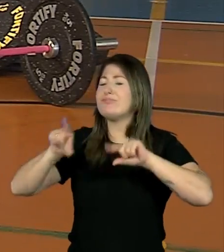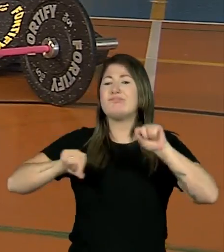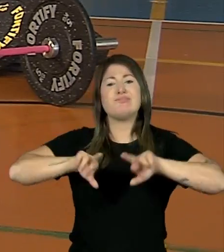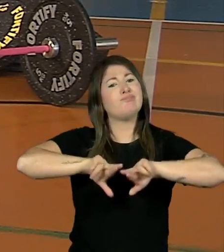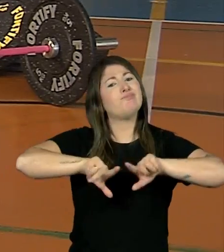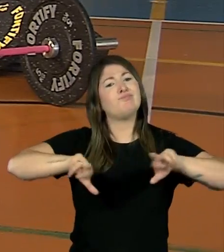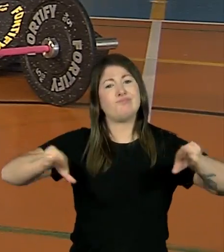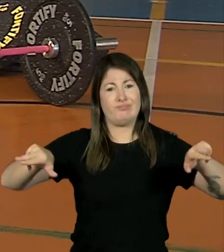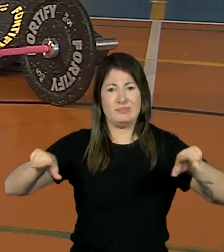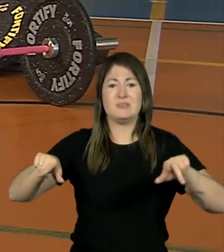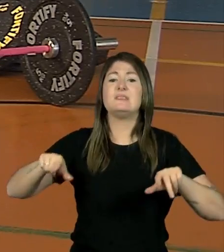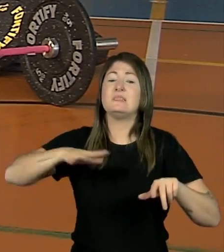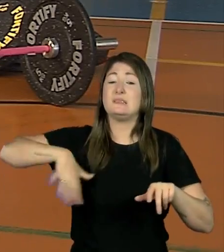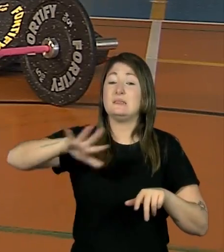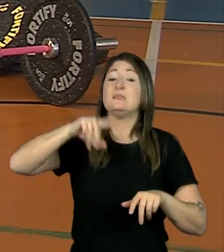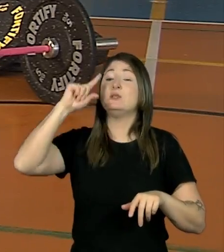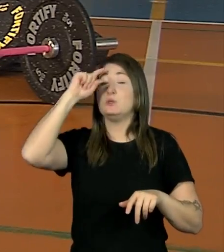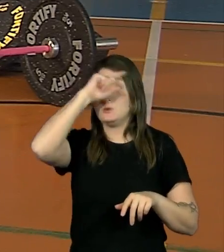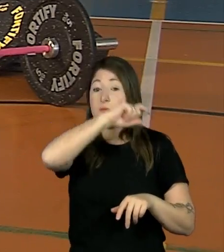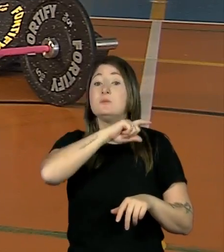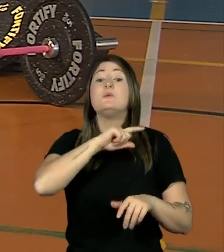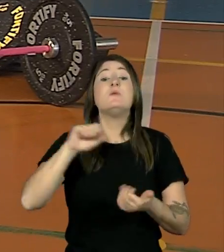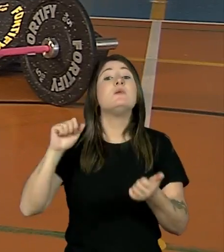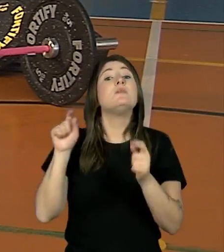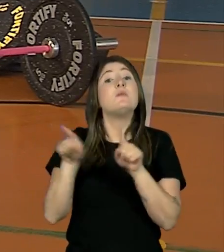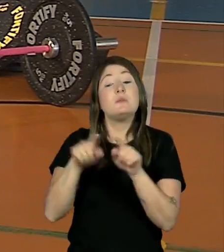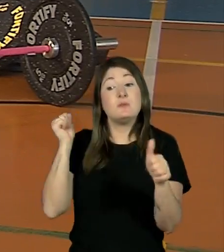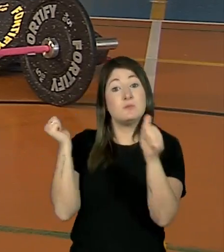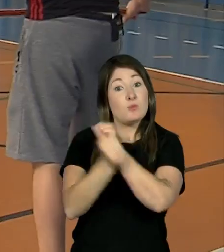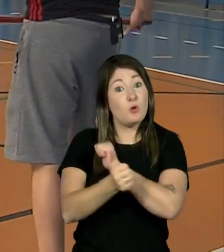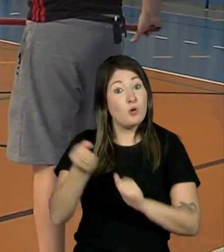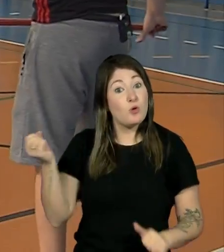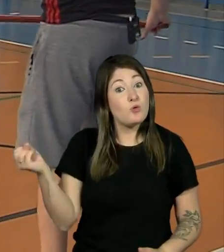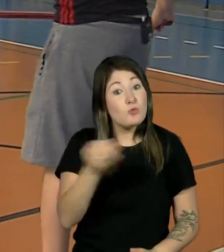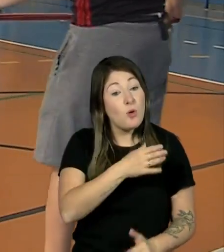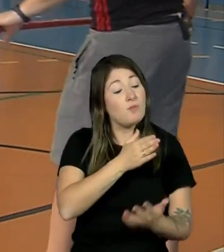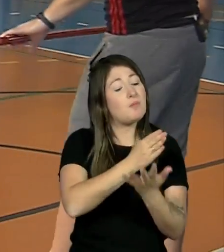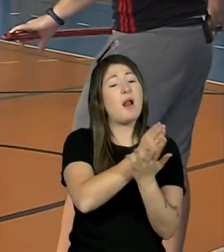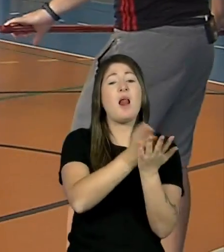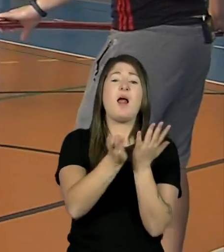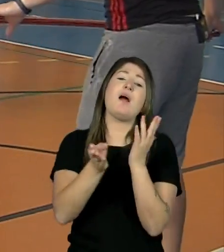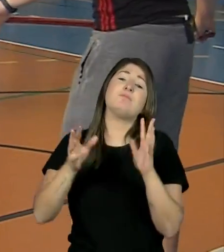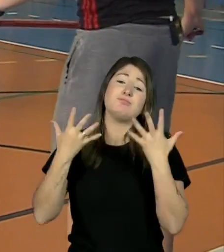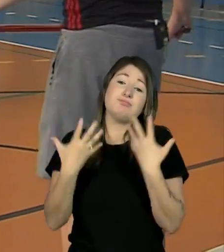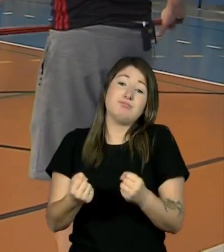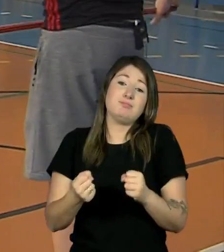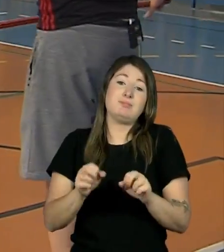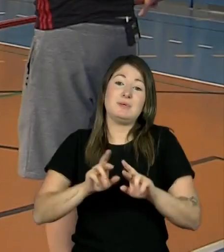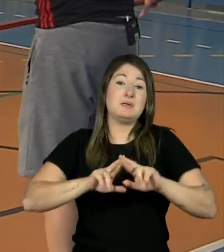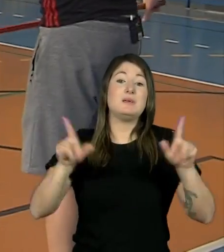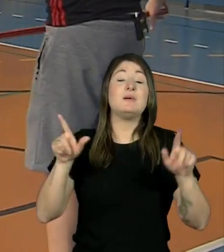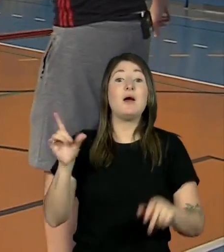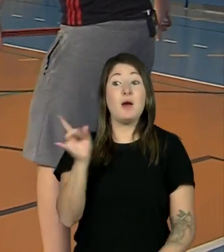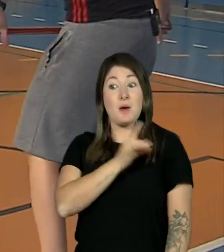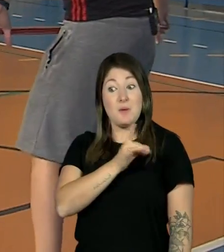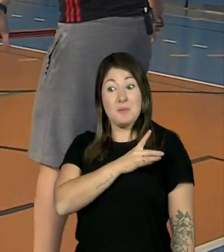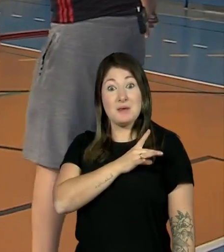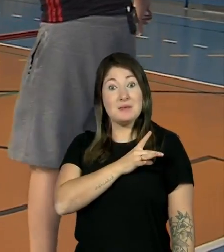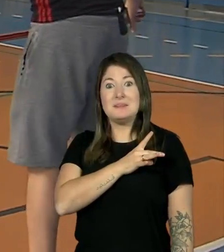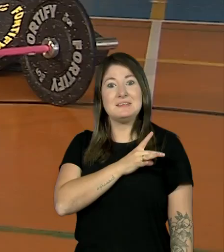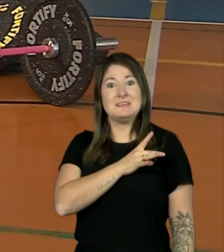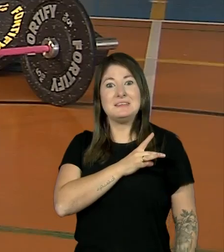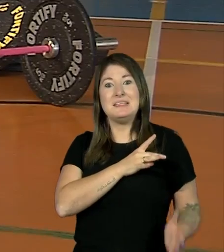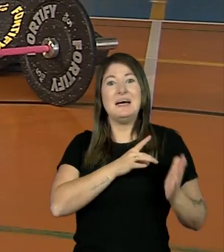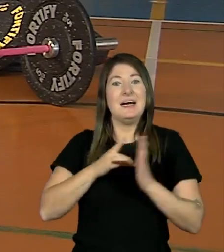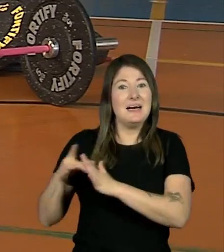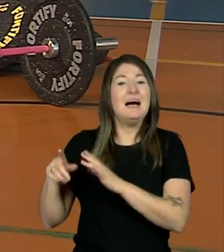uma modalidade nova, a gente tem 2 situações. A primeira situação é o medo do novo. Então, mas será que